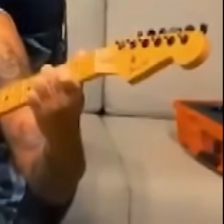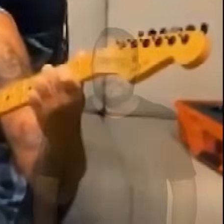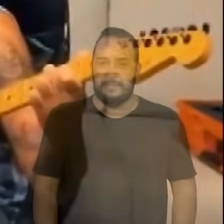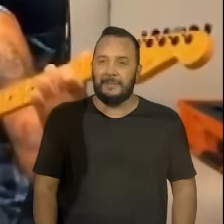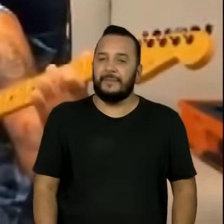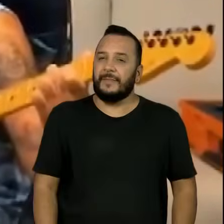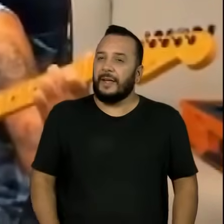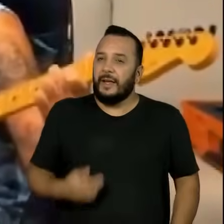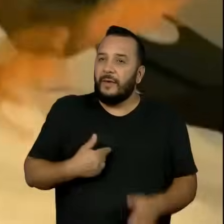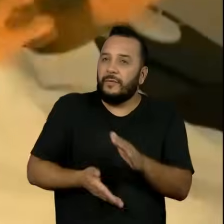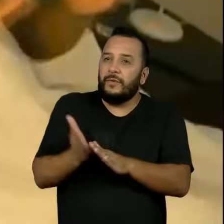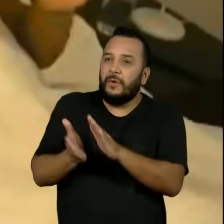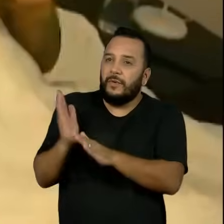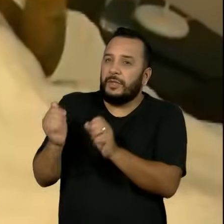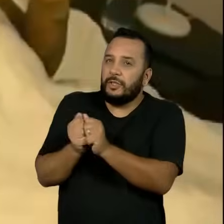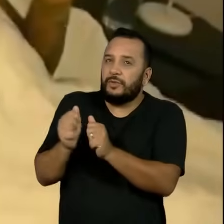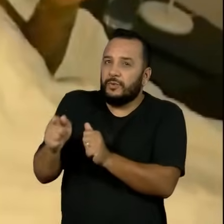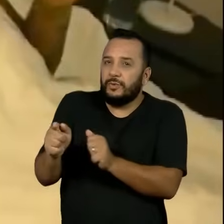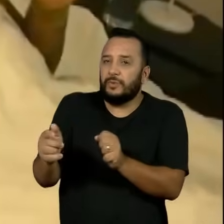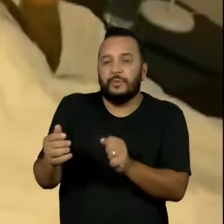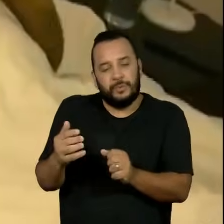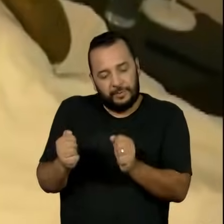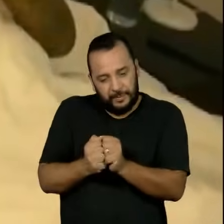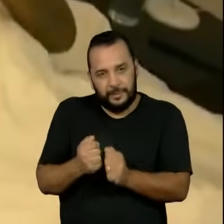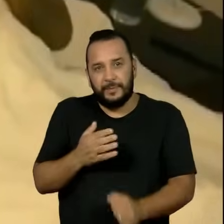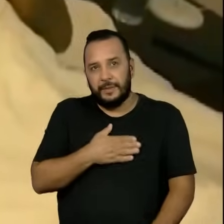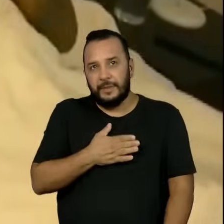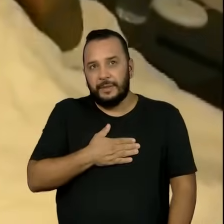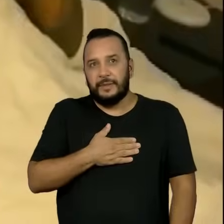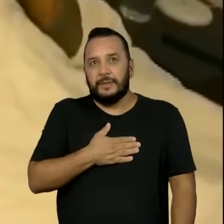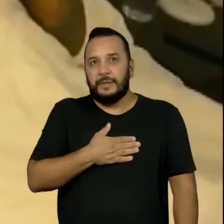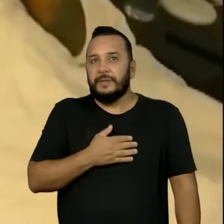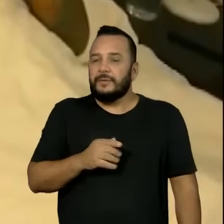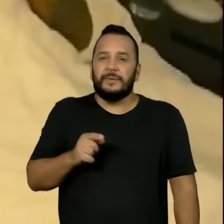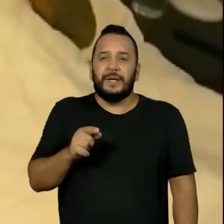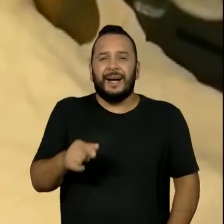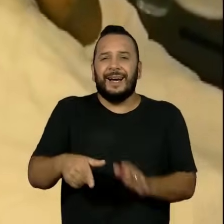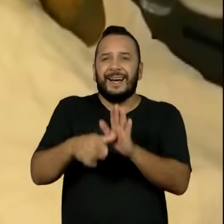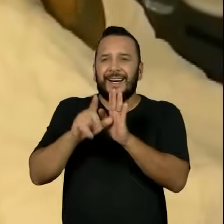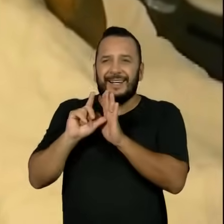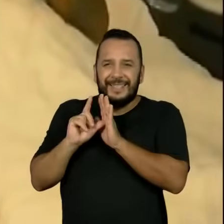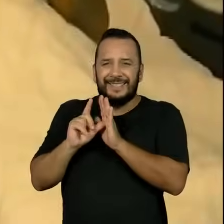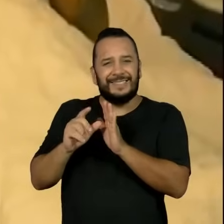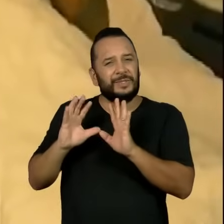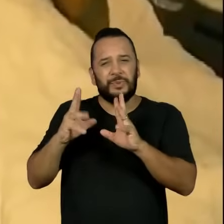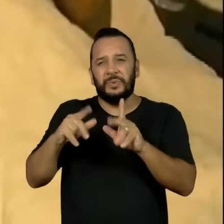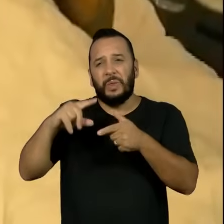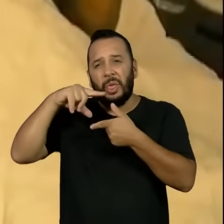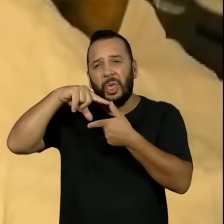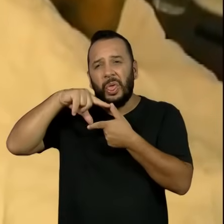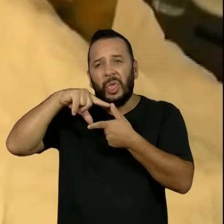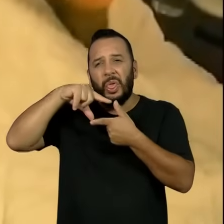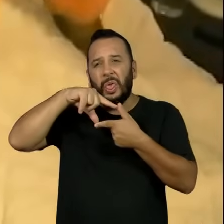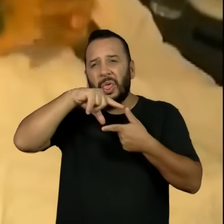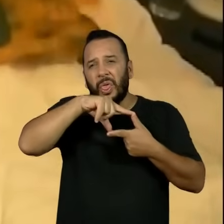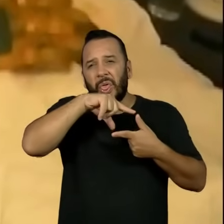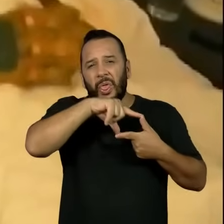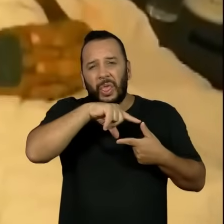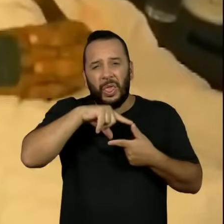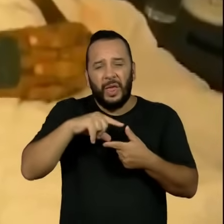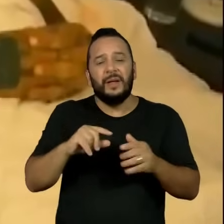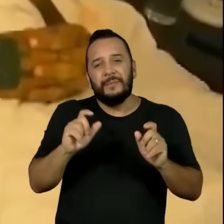Onde eu for agora, você vai comigo. E antes de você, era tudo cheio de quadradinhos, um monte de quadradinho.